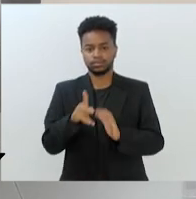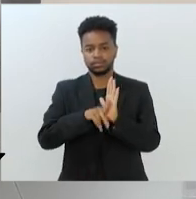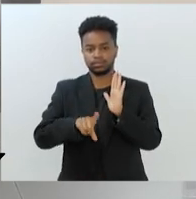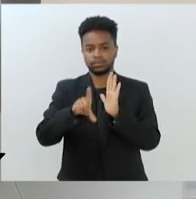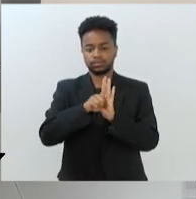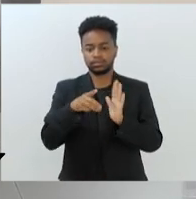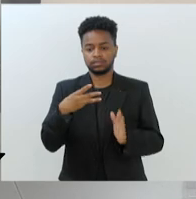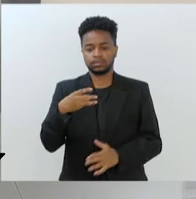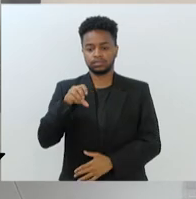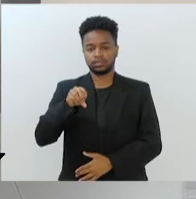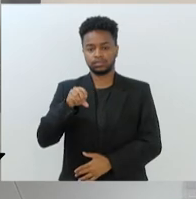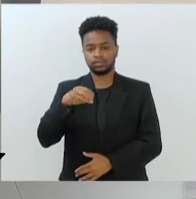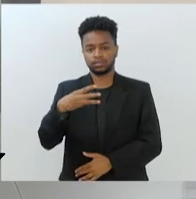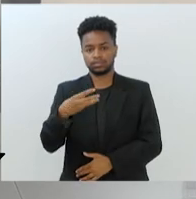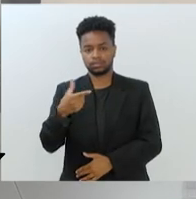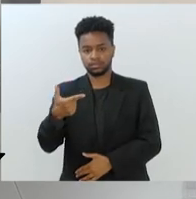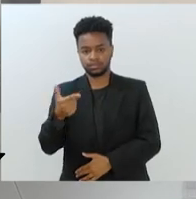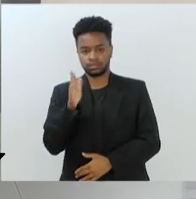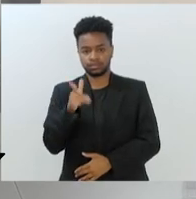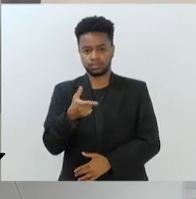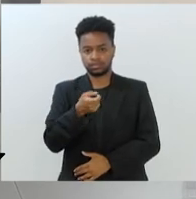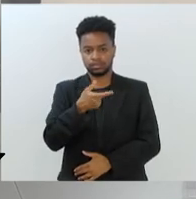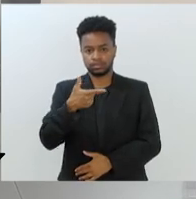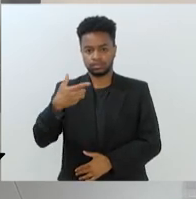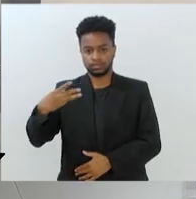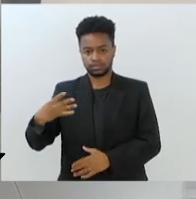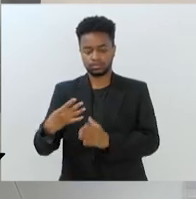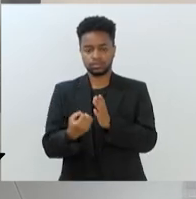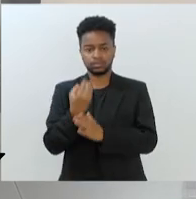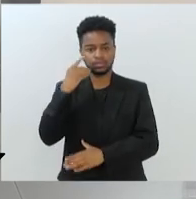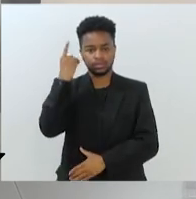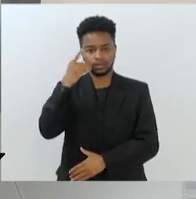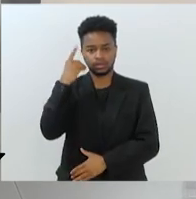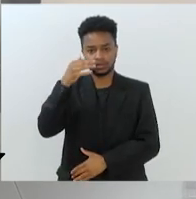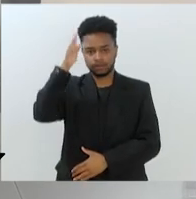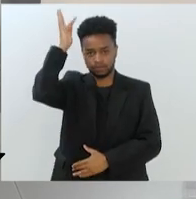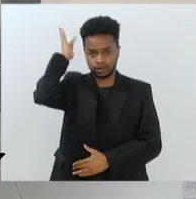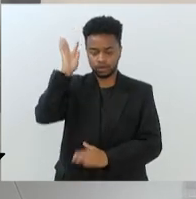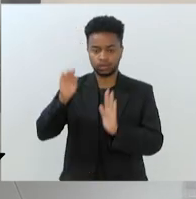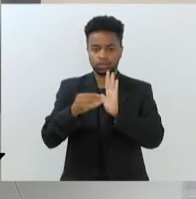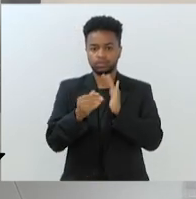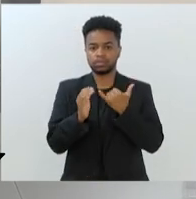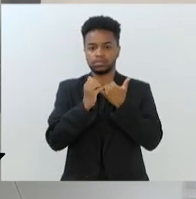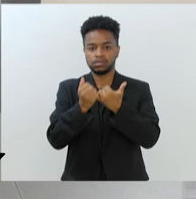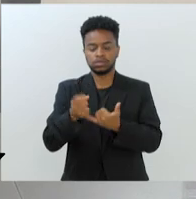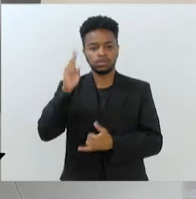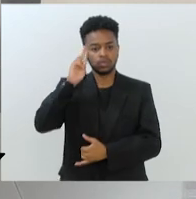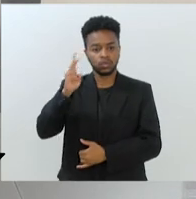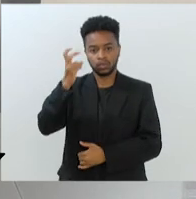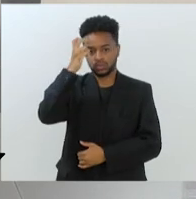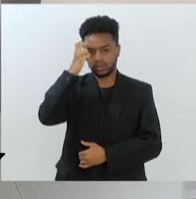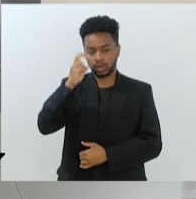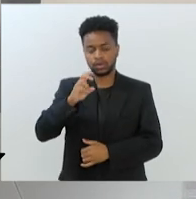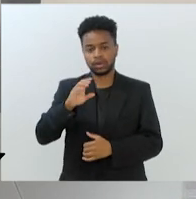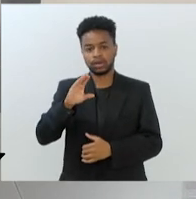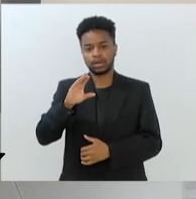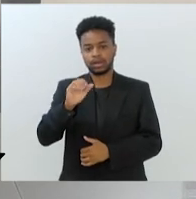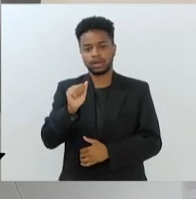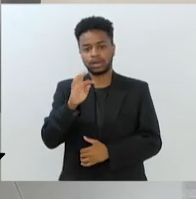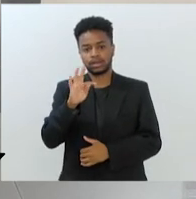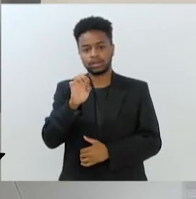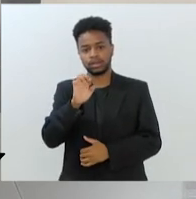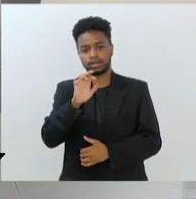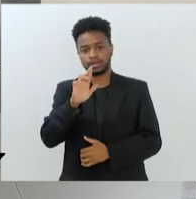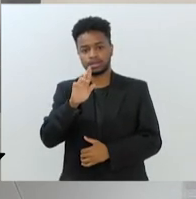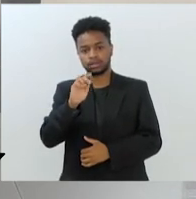lei 3932 de 24, de autoria do deputado Fred Pacheco, que declara patrimônio histórico e cultural a Catedral Metropolitana do Estado do Rio de